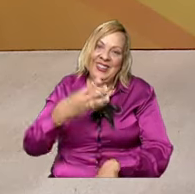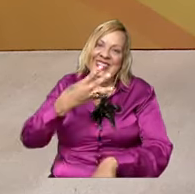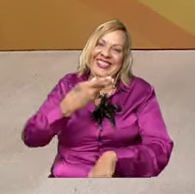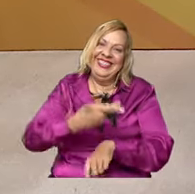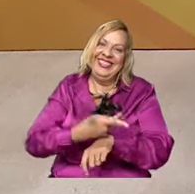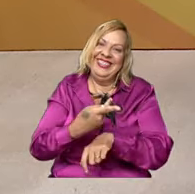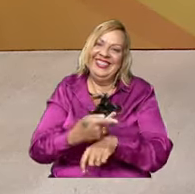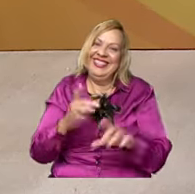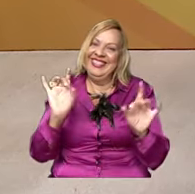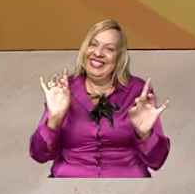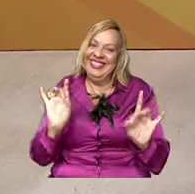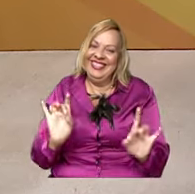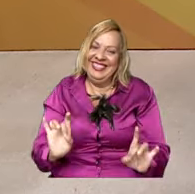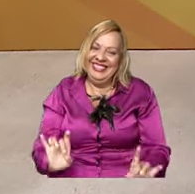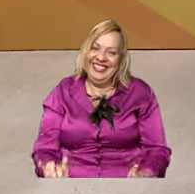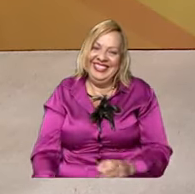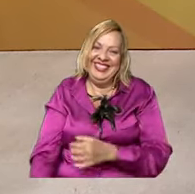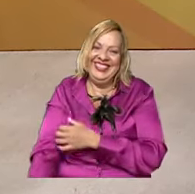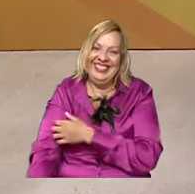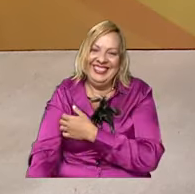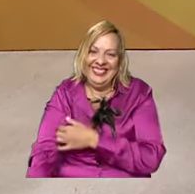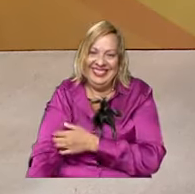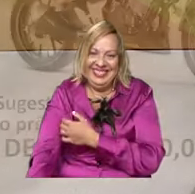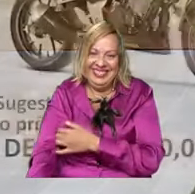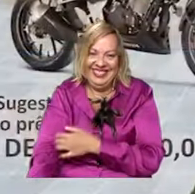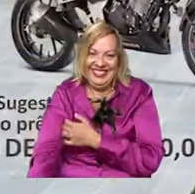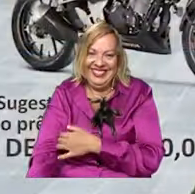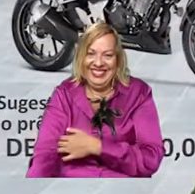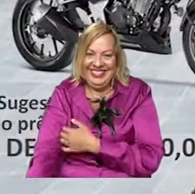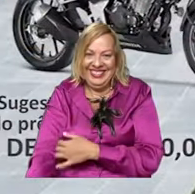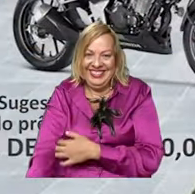quarto prêmio especial.